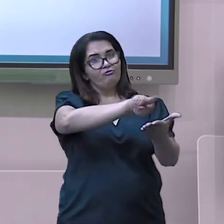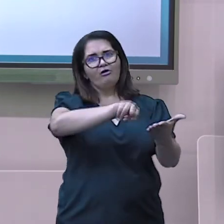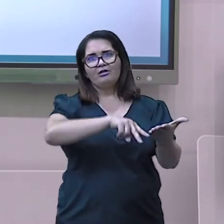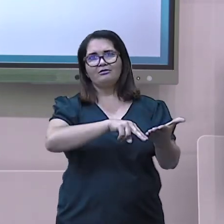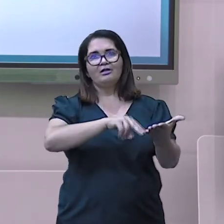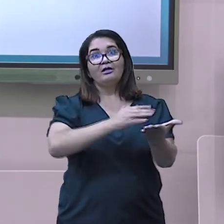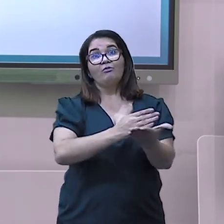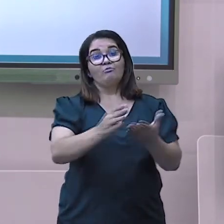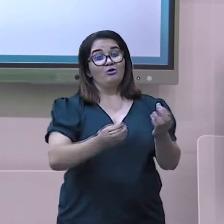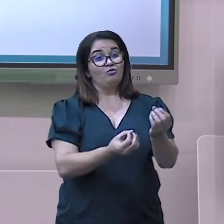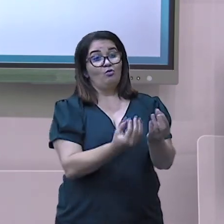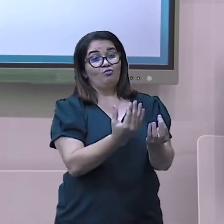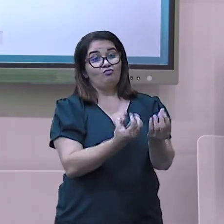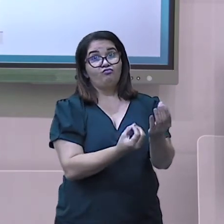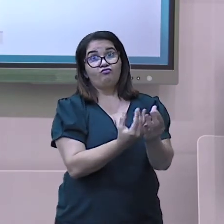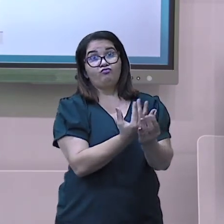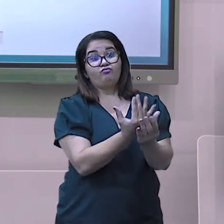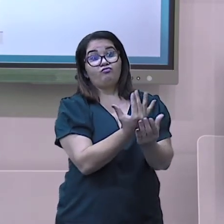Fogo.